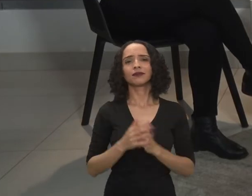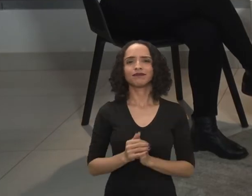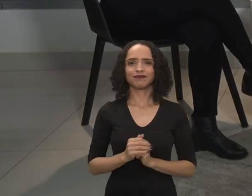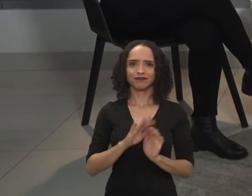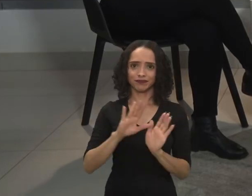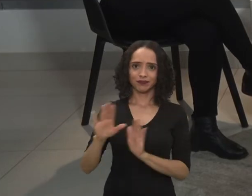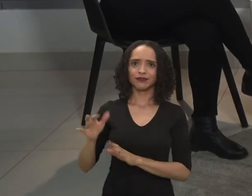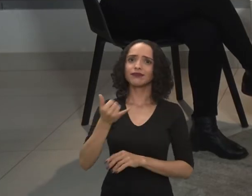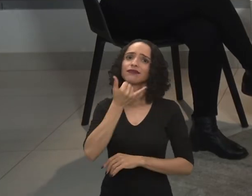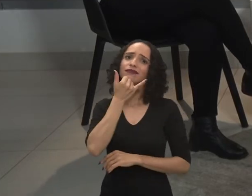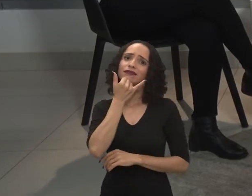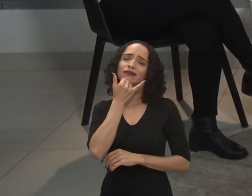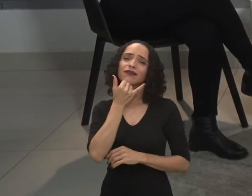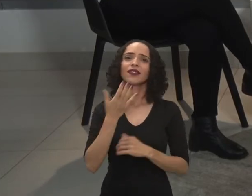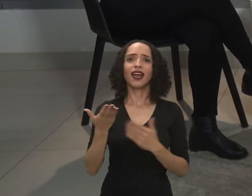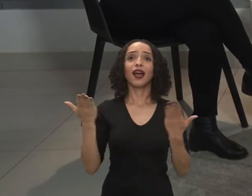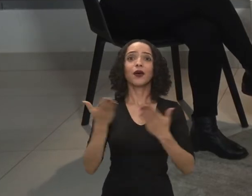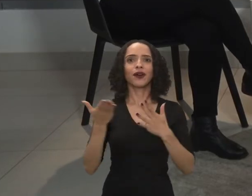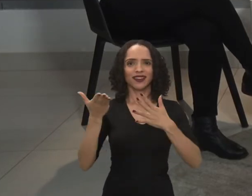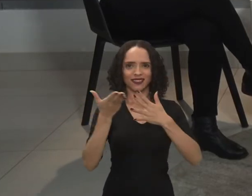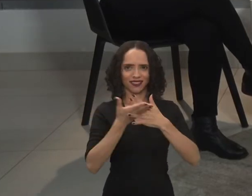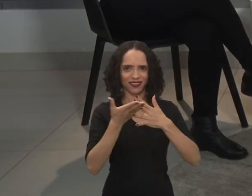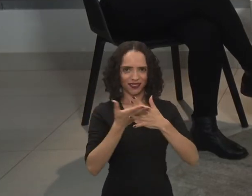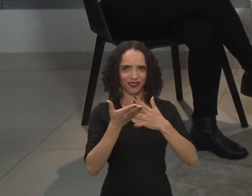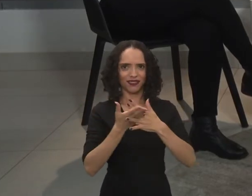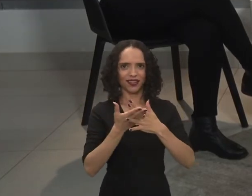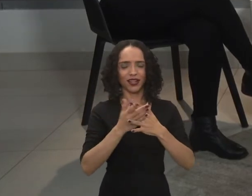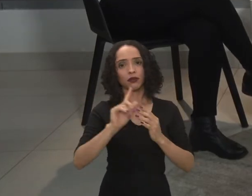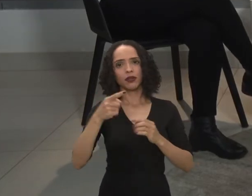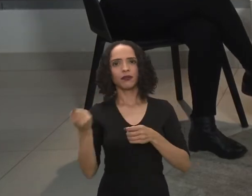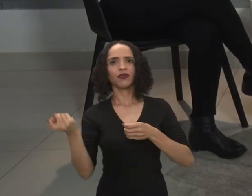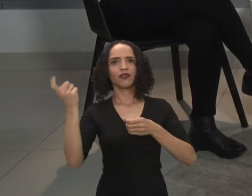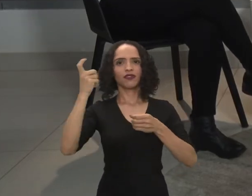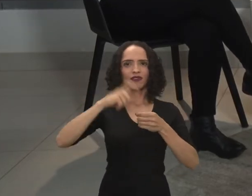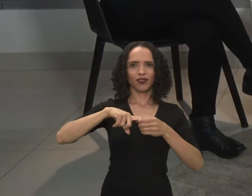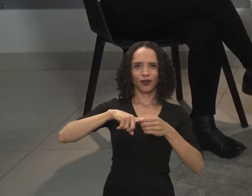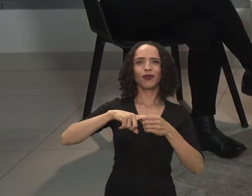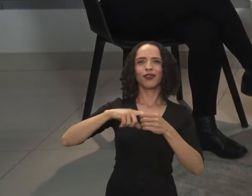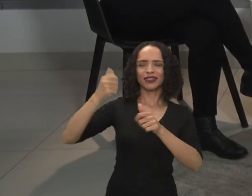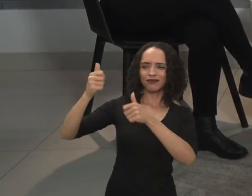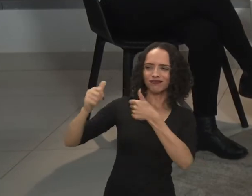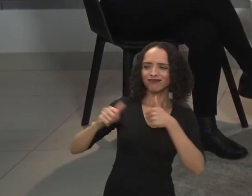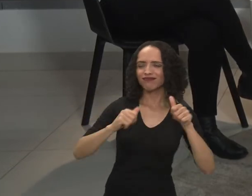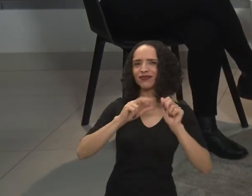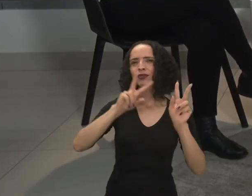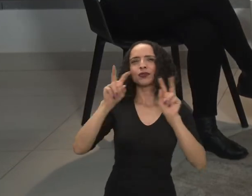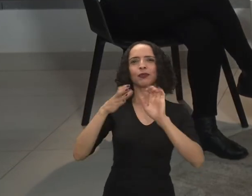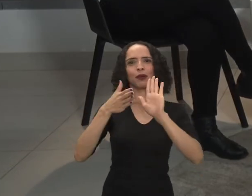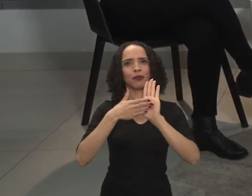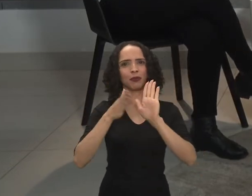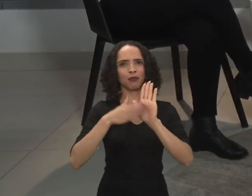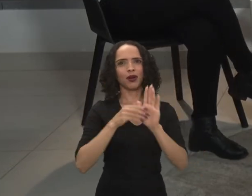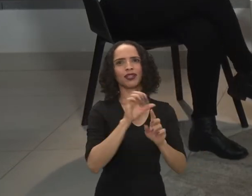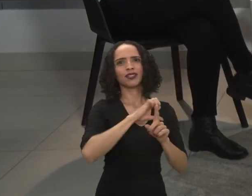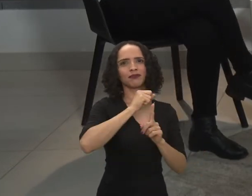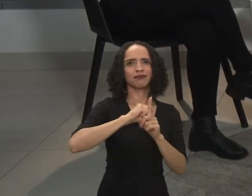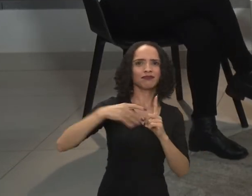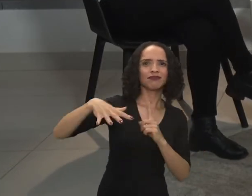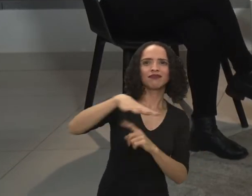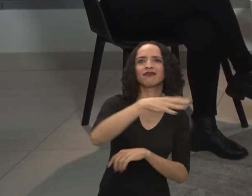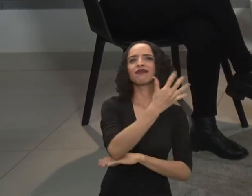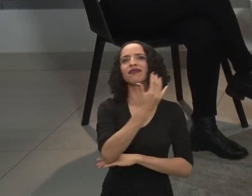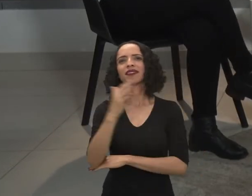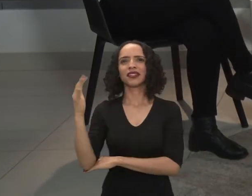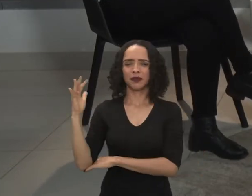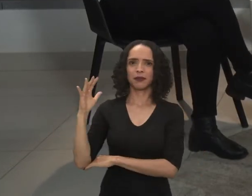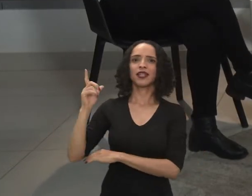Então, sim, pode. Vou ter que interromper porque a gente precisa ir para o intervalo, mas daqui a pouquinho a gente finaliza essa análise a respeito